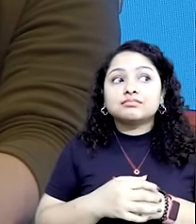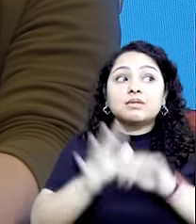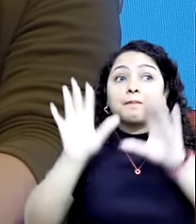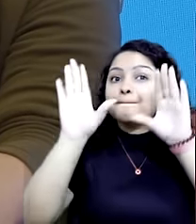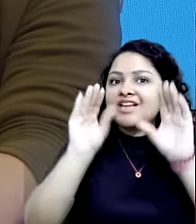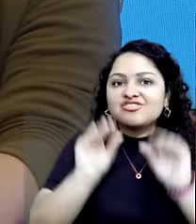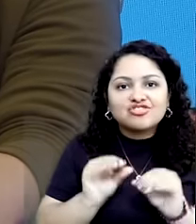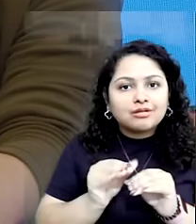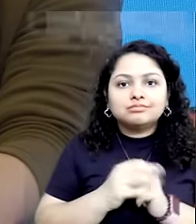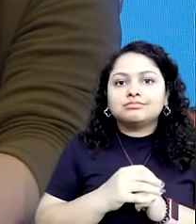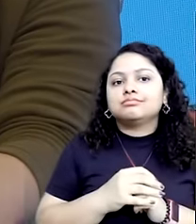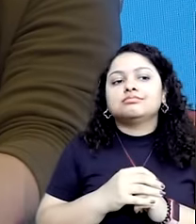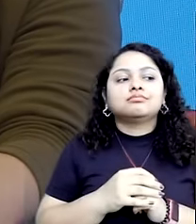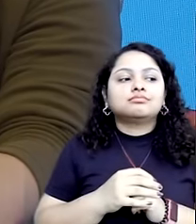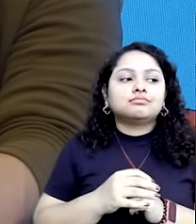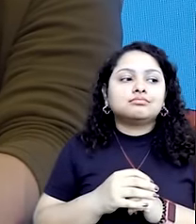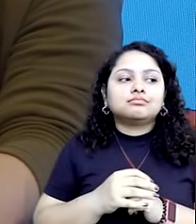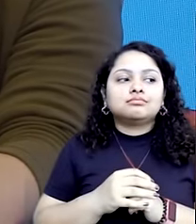mexa